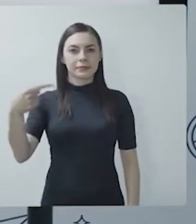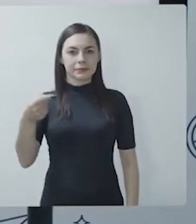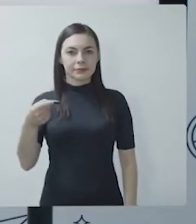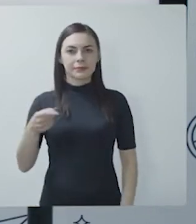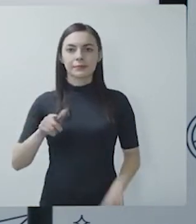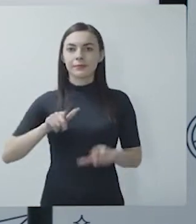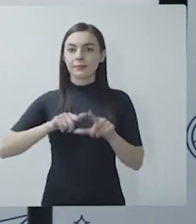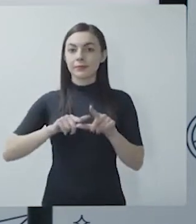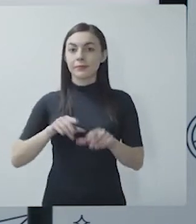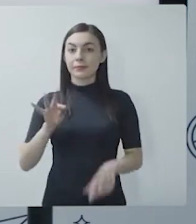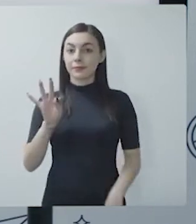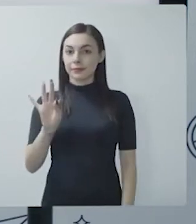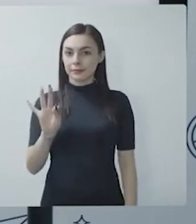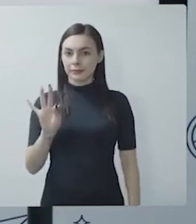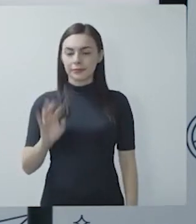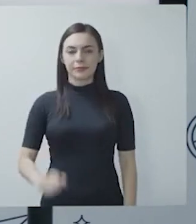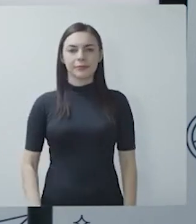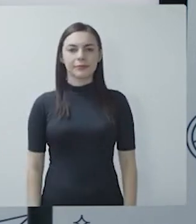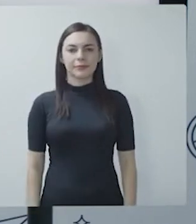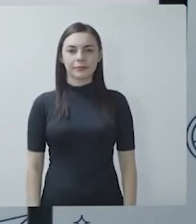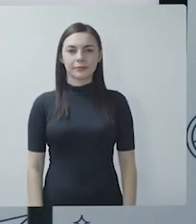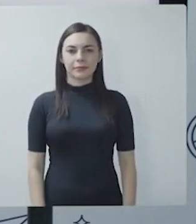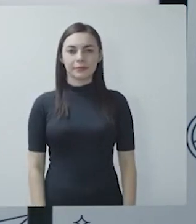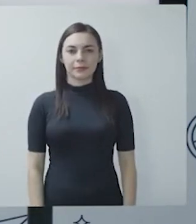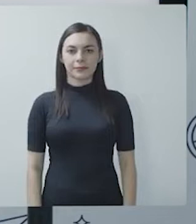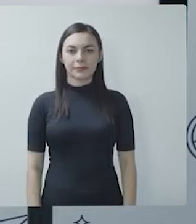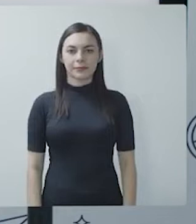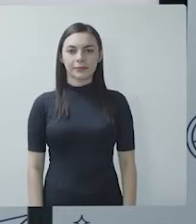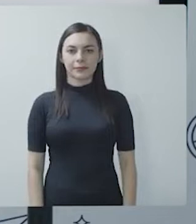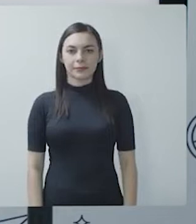letra T.